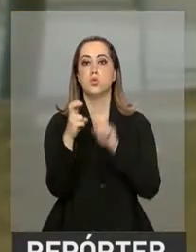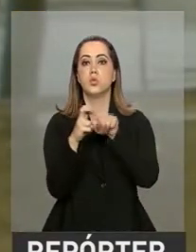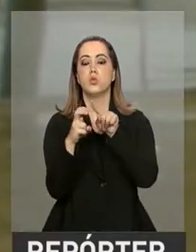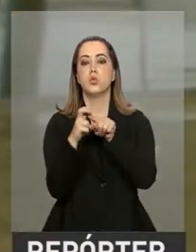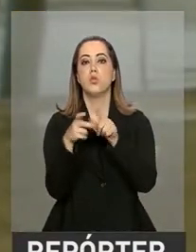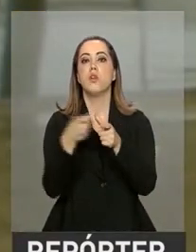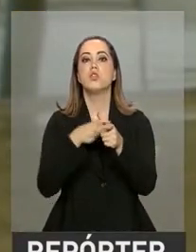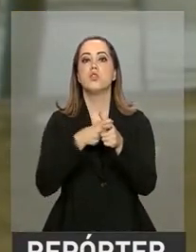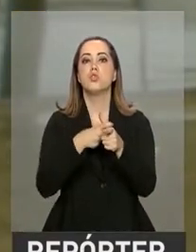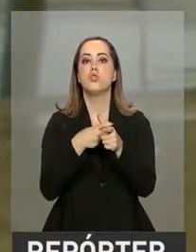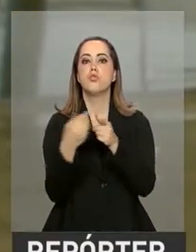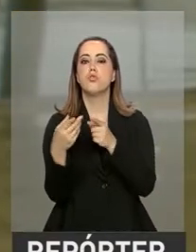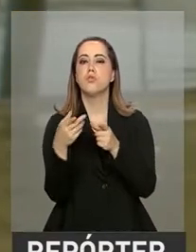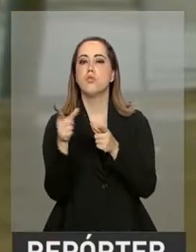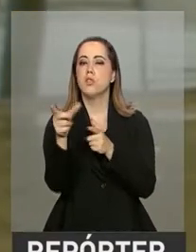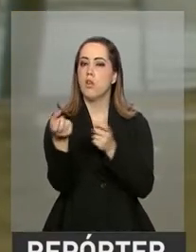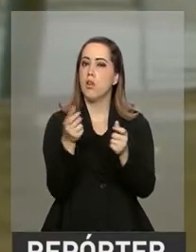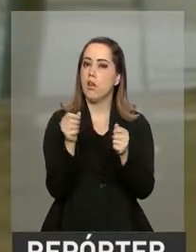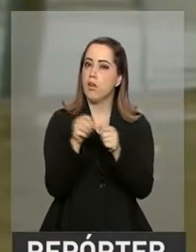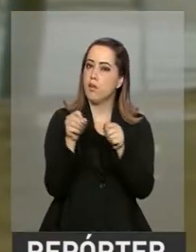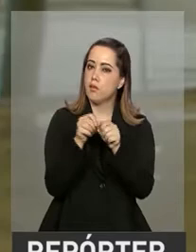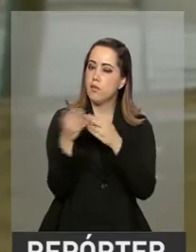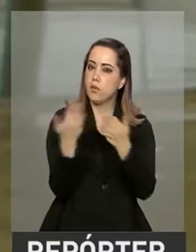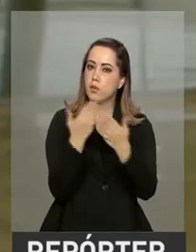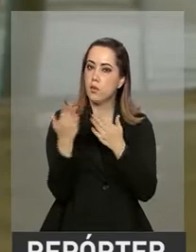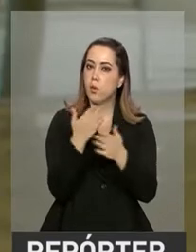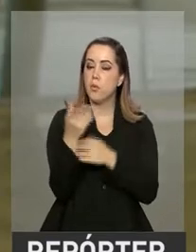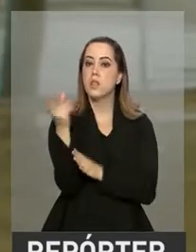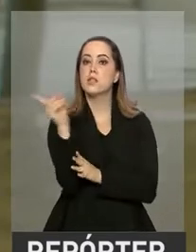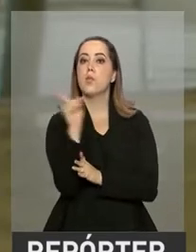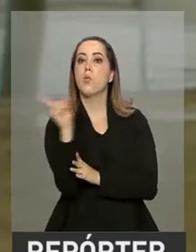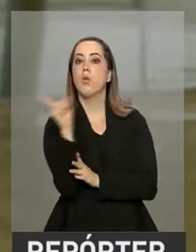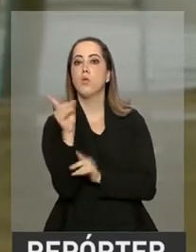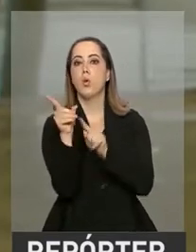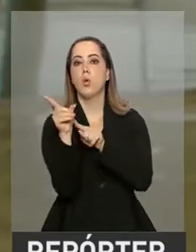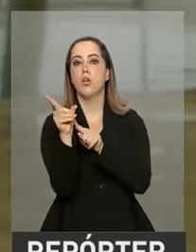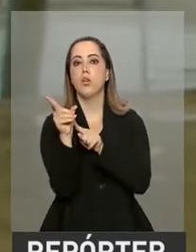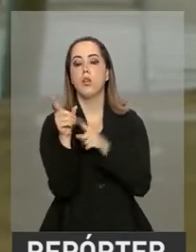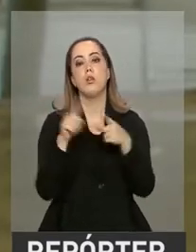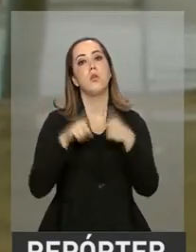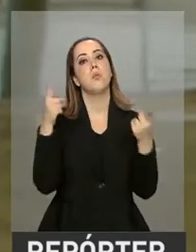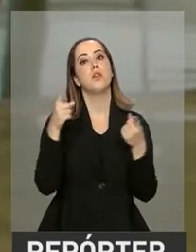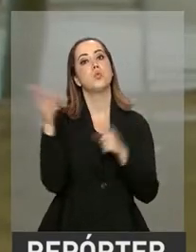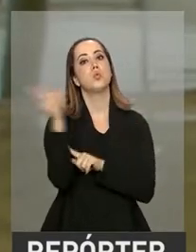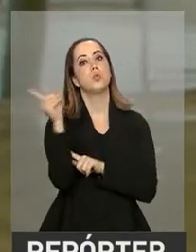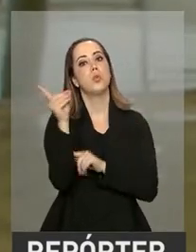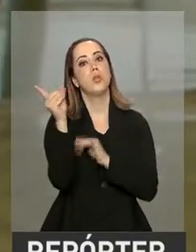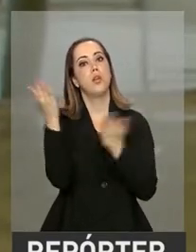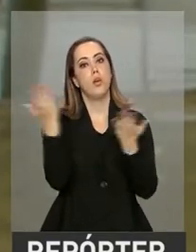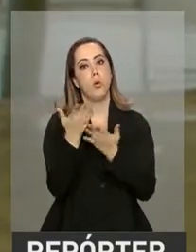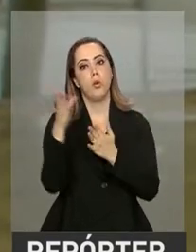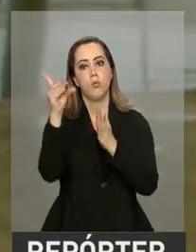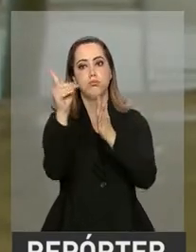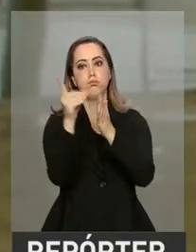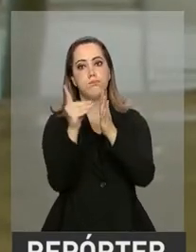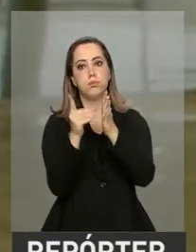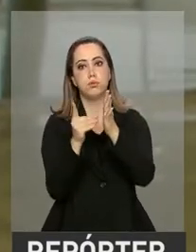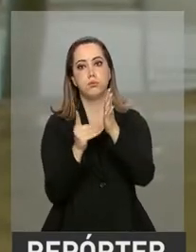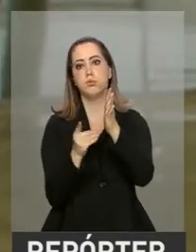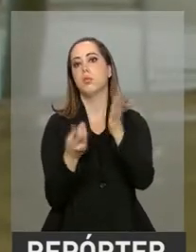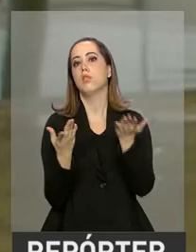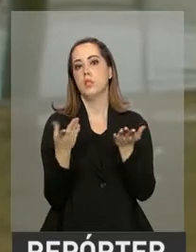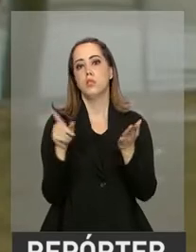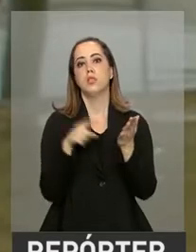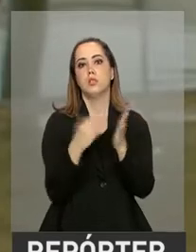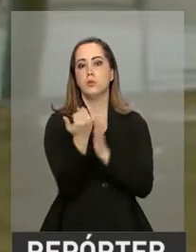dólar como de dezembro do ano passado para junho deste ano o dólar teve uma desvalorização em relação ao real de mais